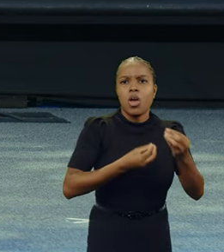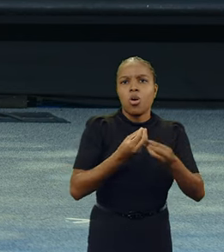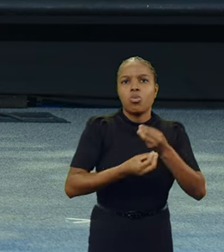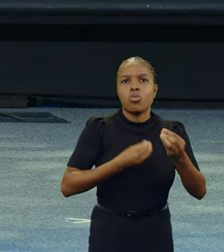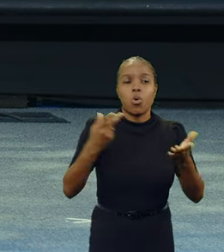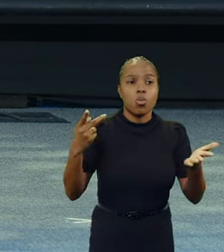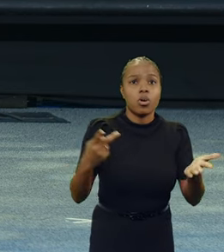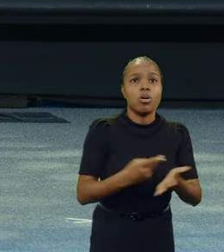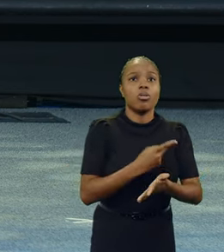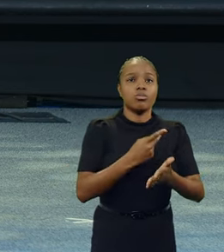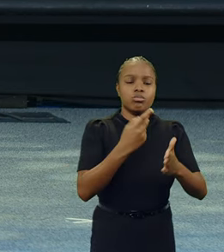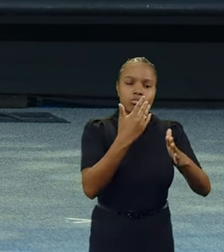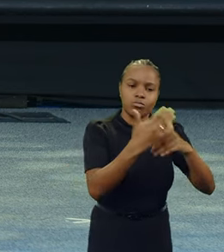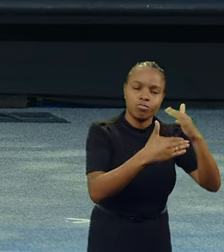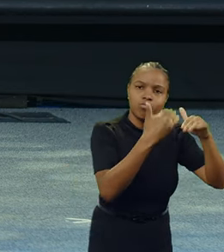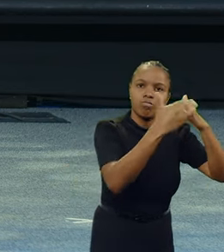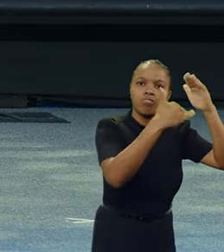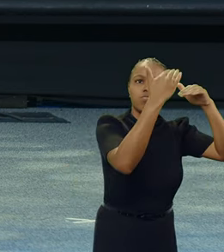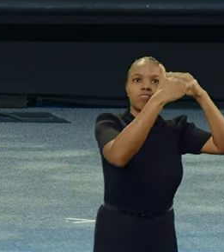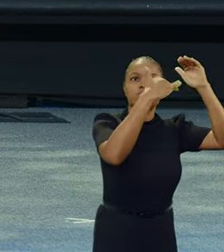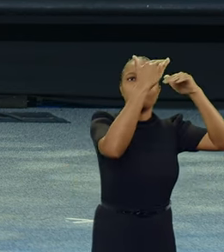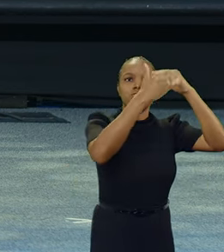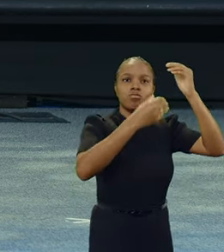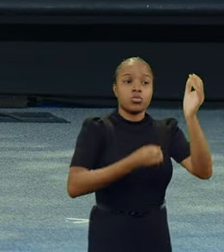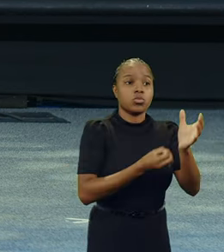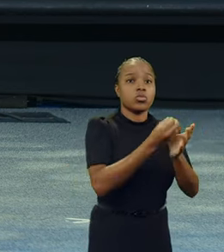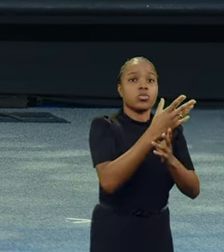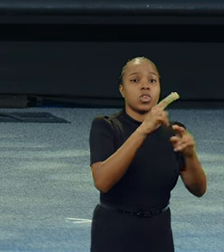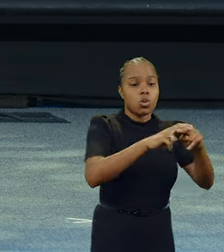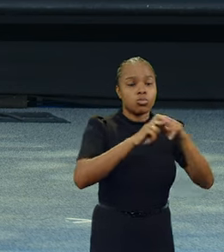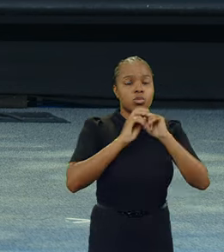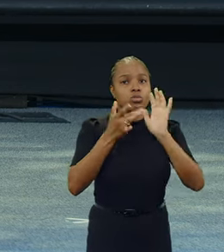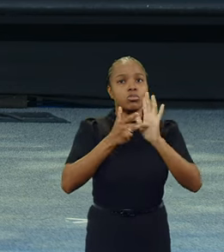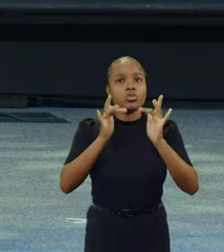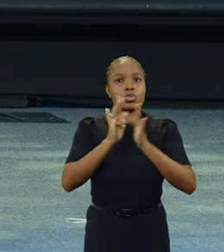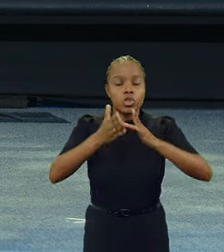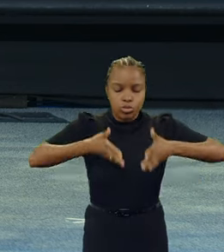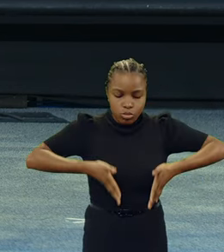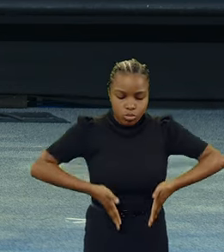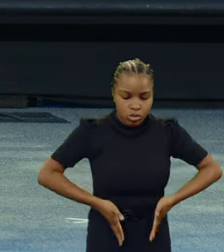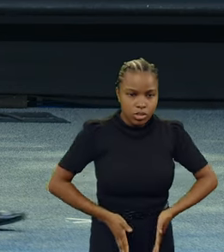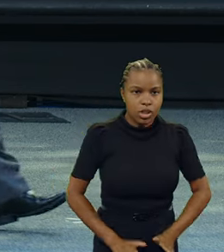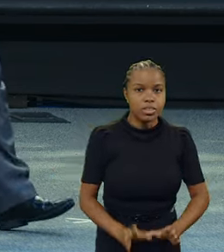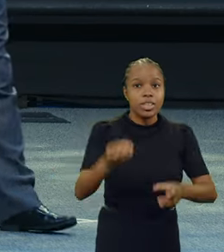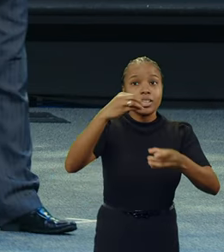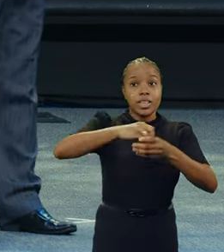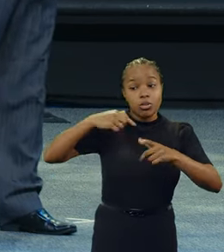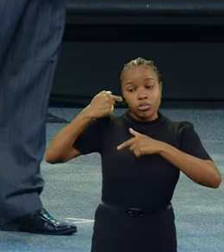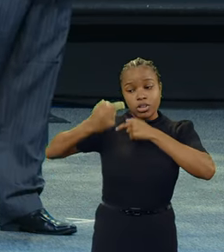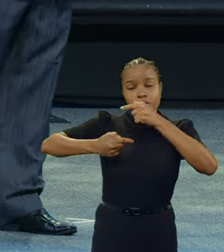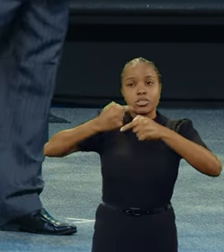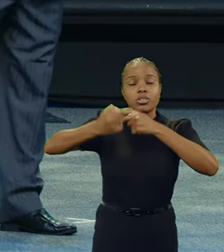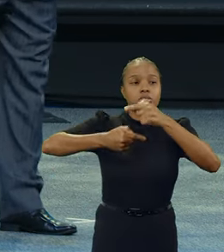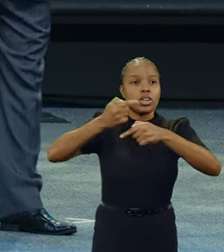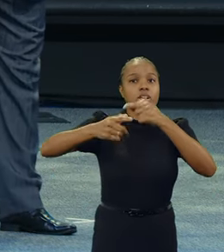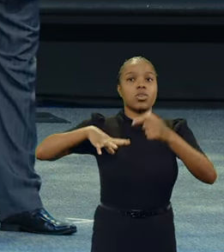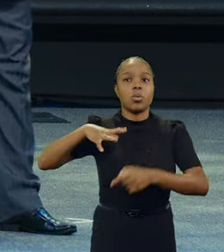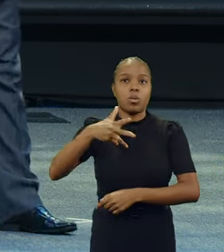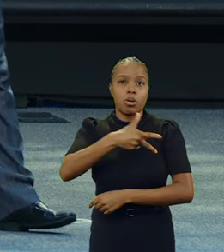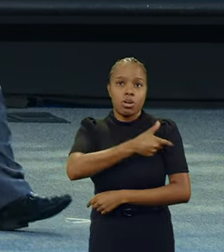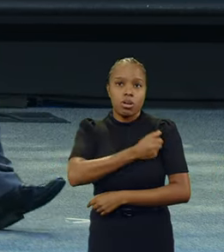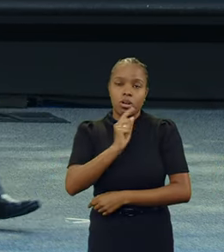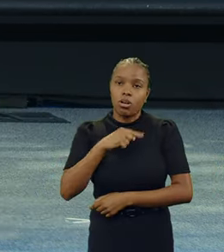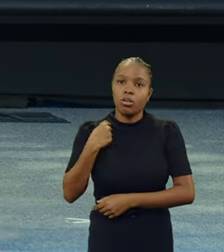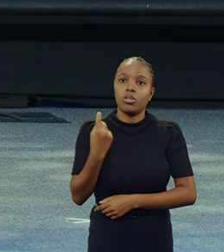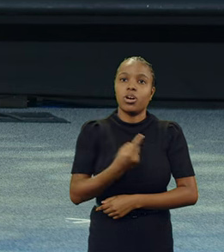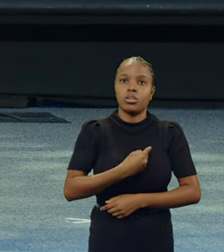uma nação, e dessa nação virá o Messias que estabeleceria o seu reino para salvar eu e